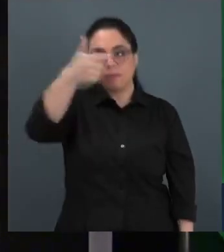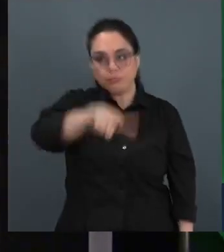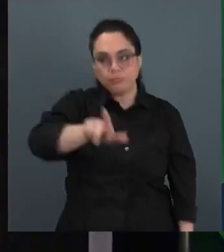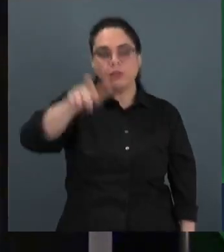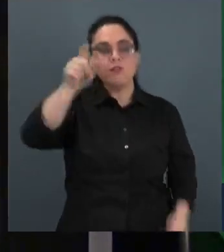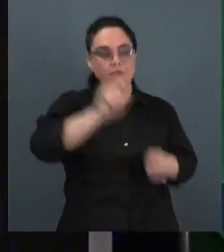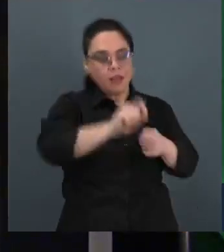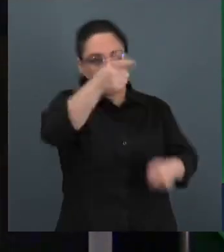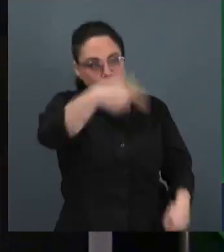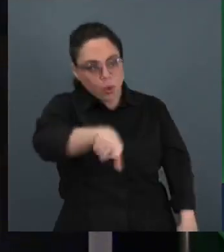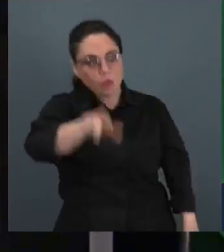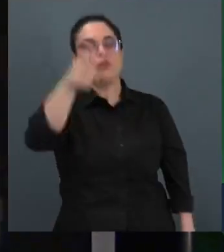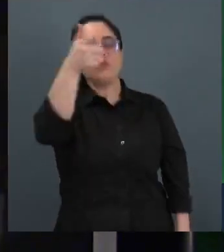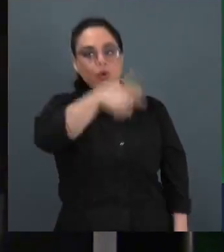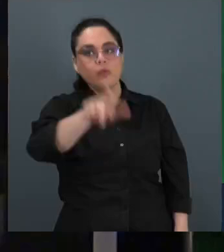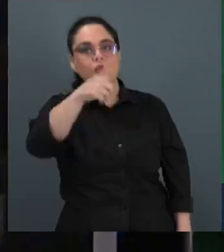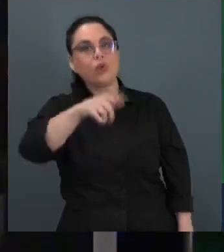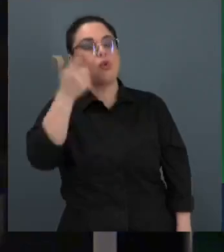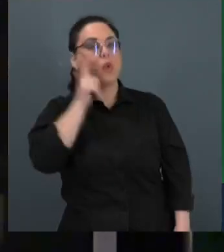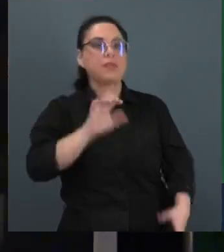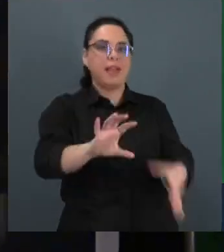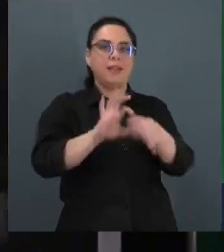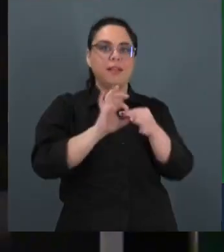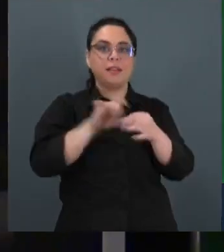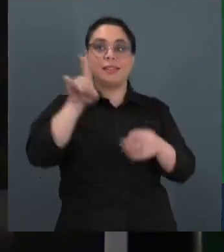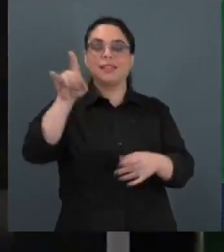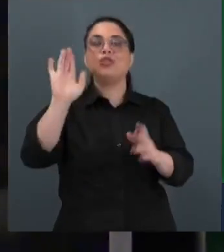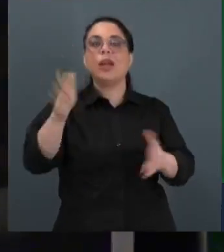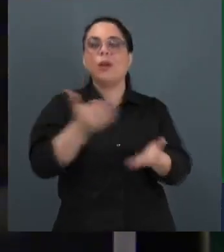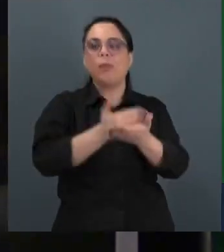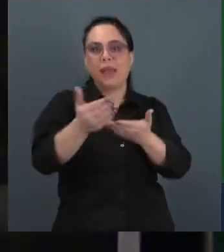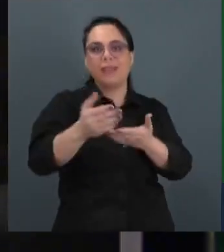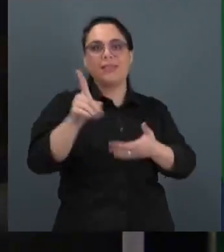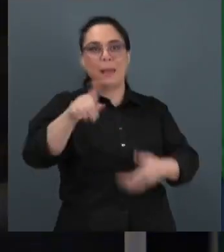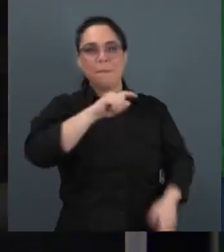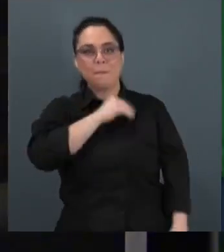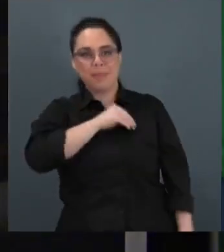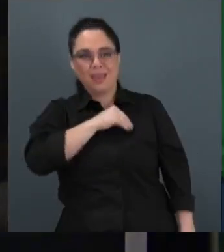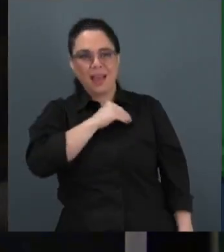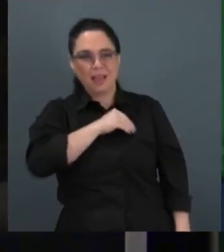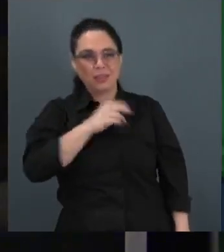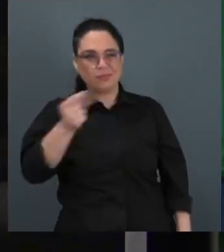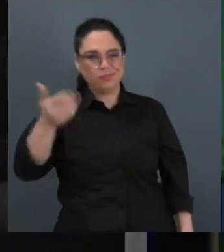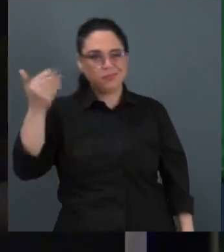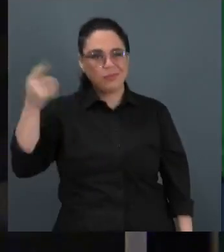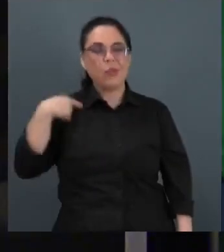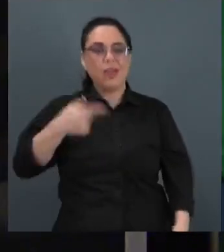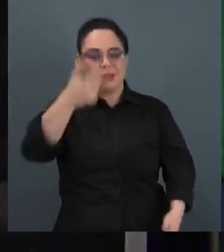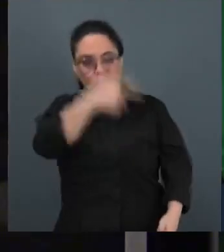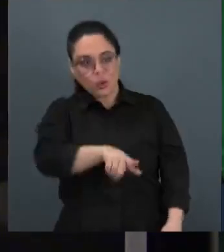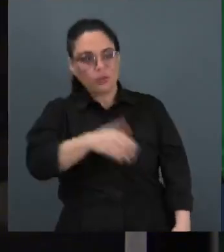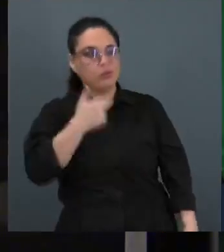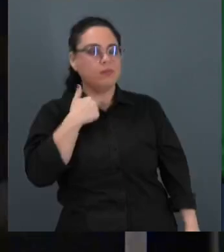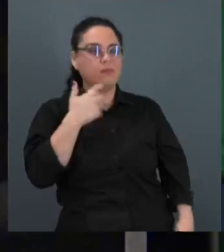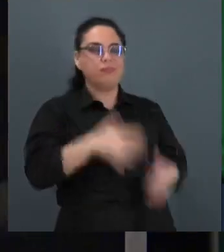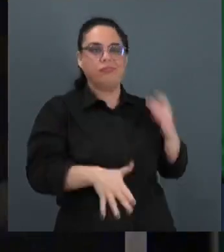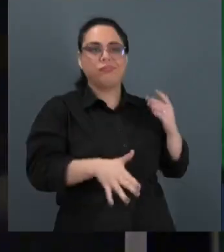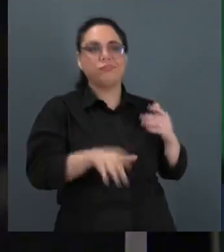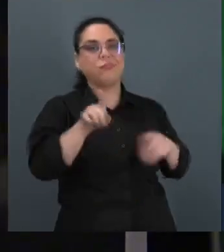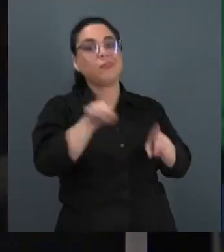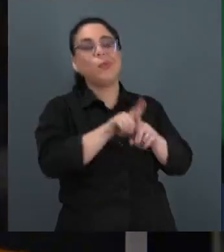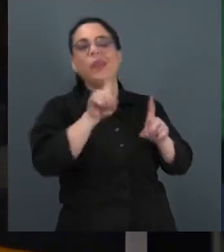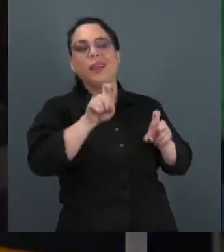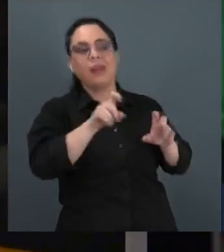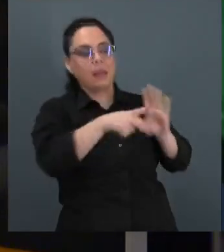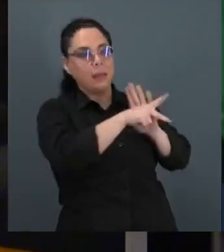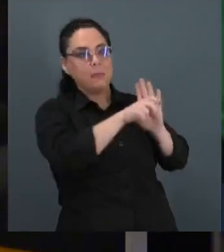conhecimento. Isso começa com um pecado original, que é a PEC da transição. A PEC da transição, senhor